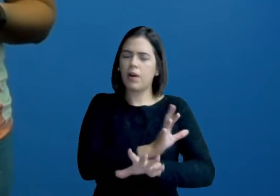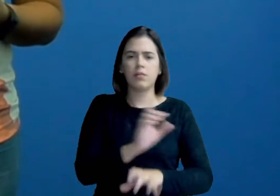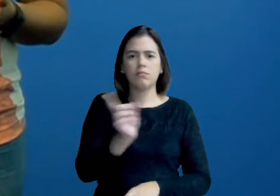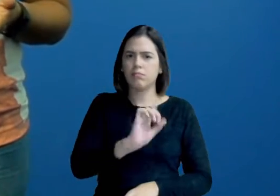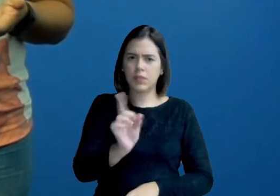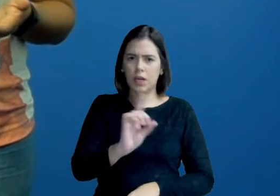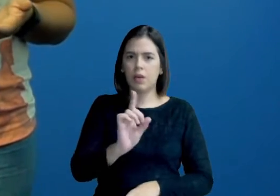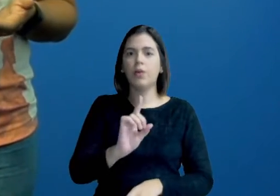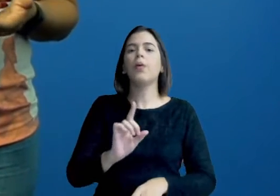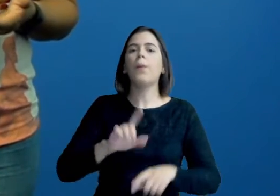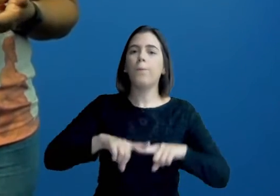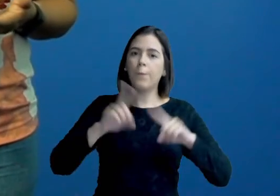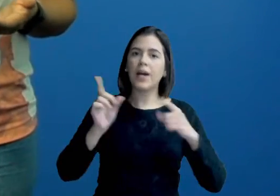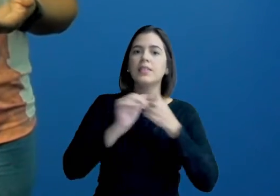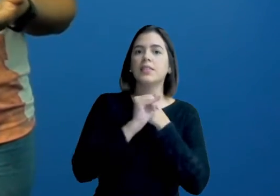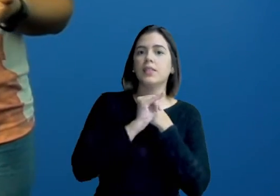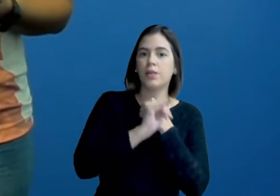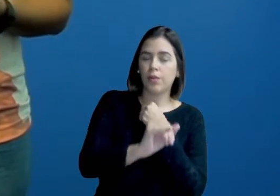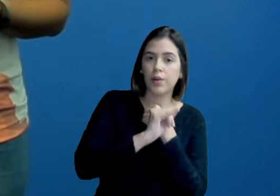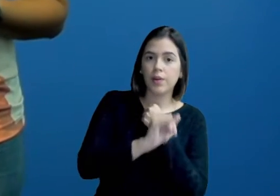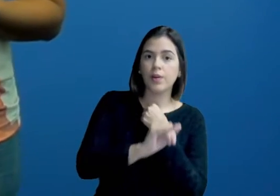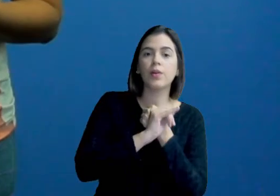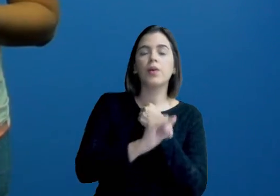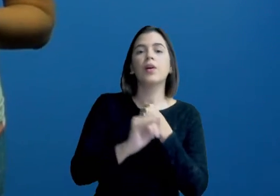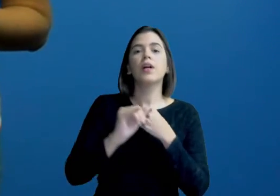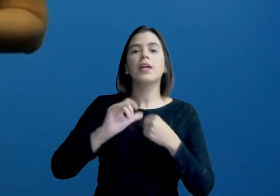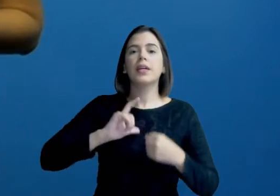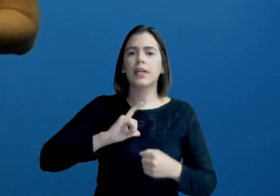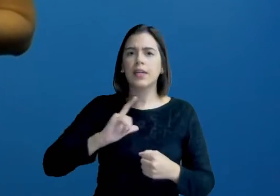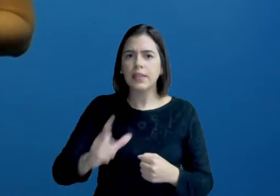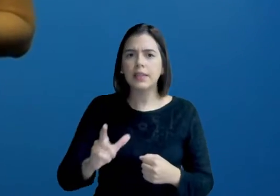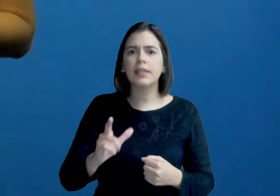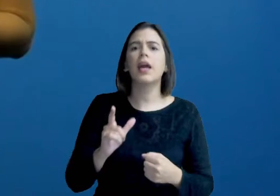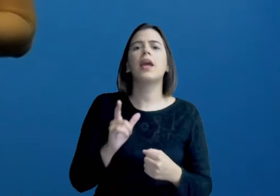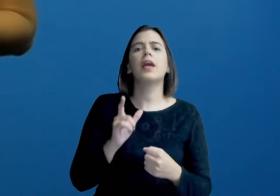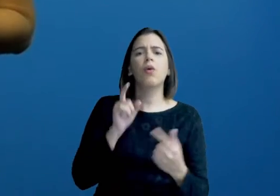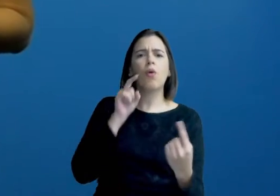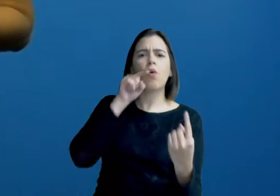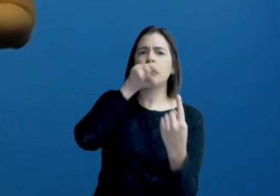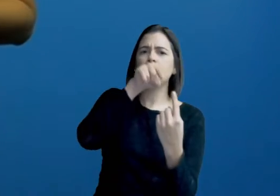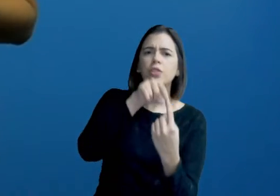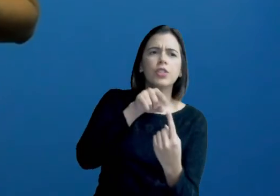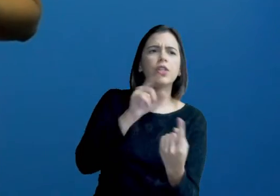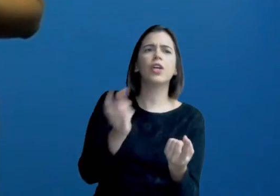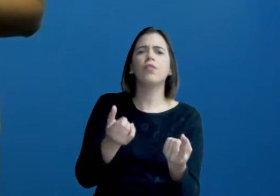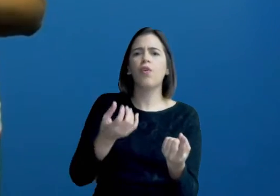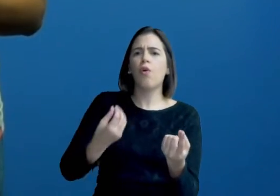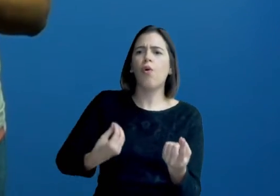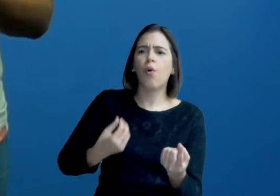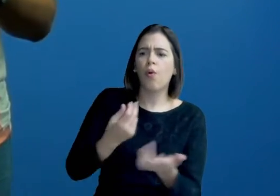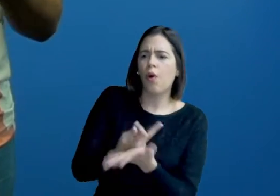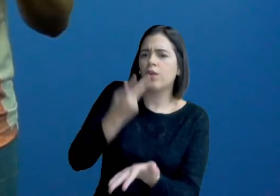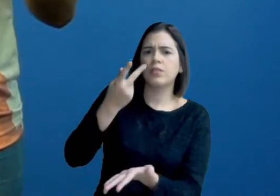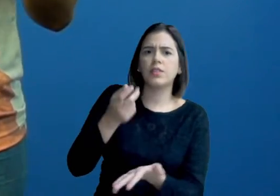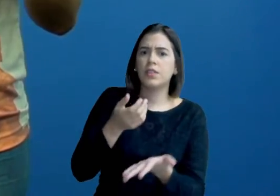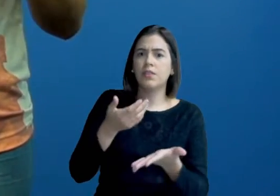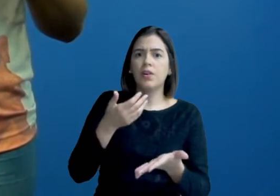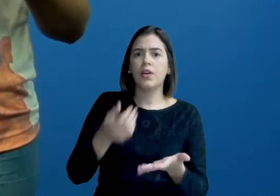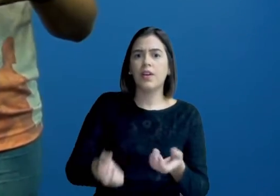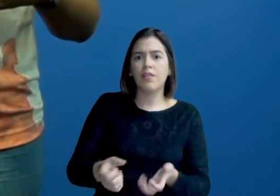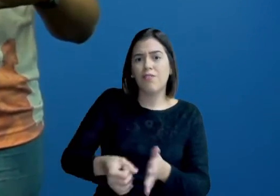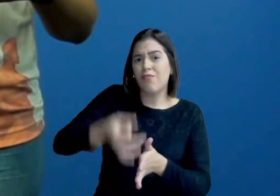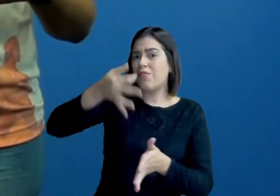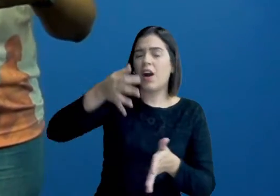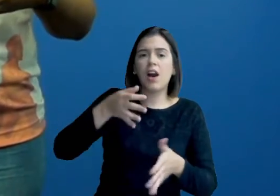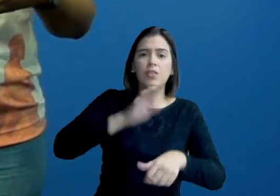Não. Ela pode ser uma crônica que ela tenha sentido em várias épocas, mas a